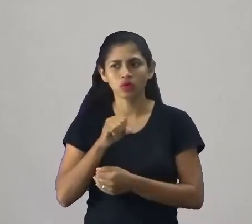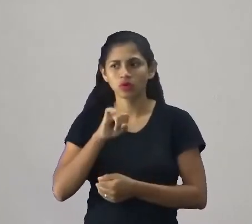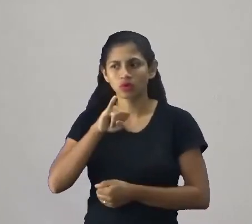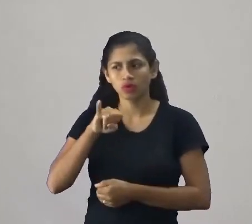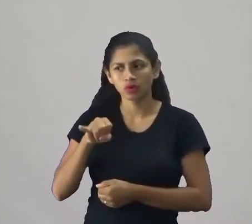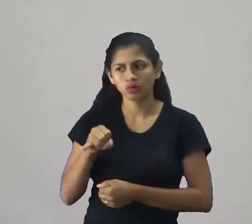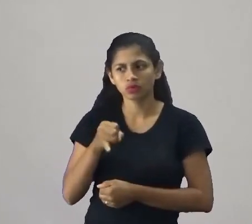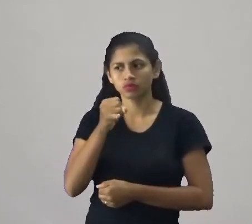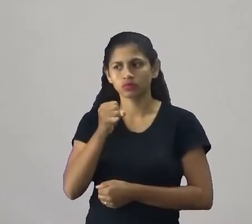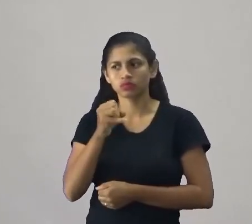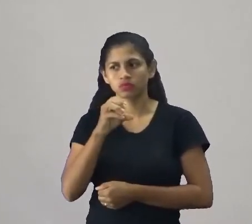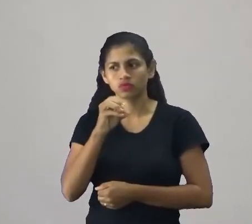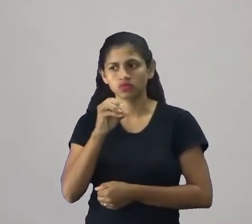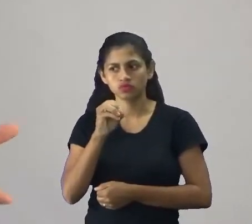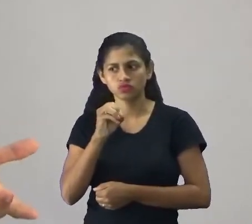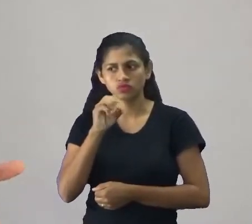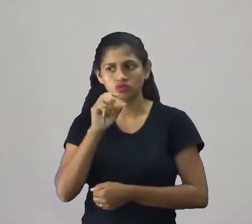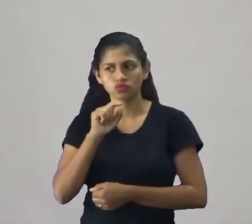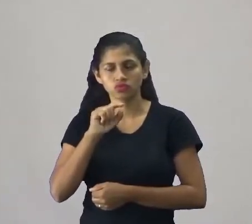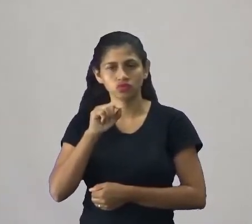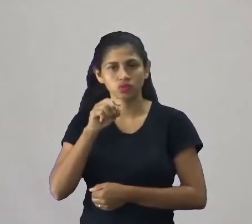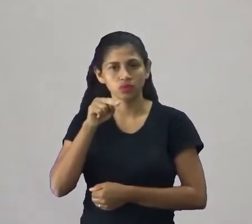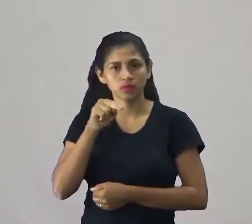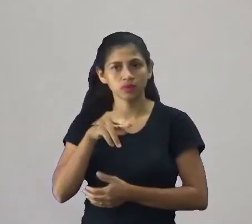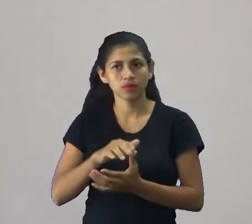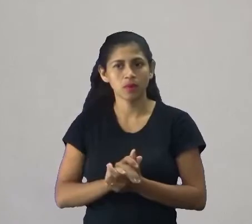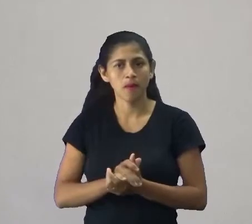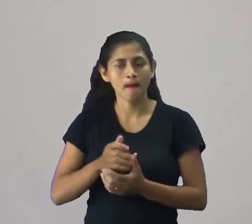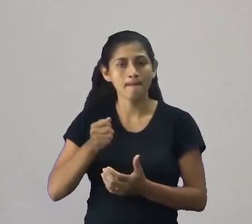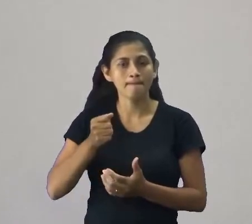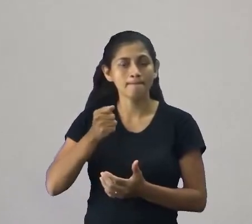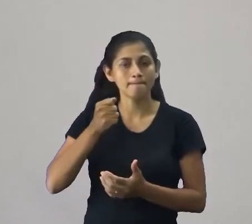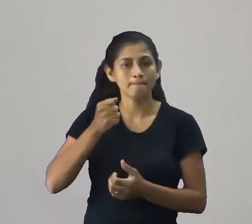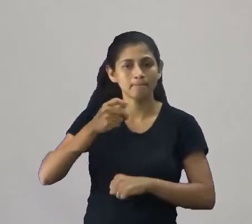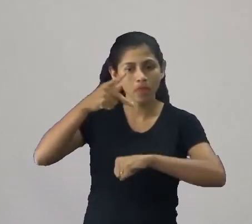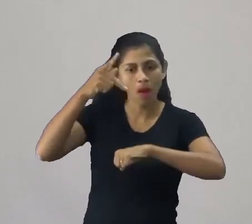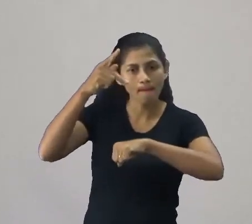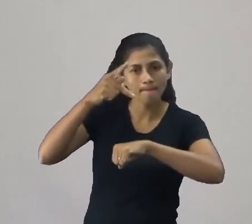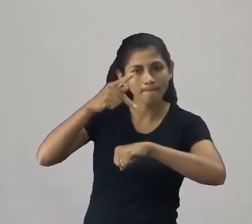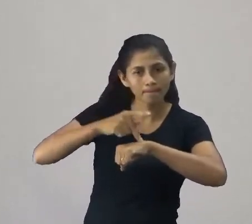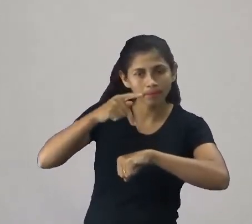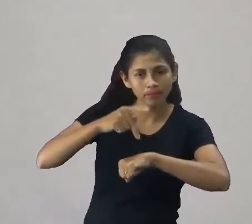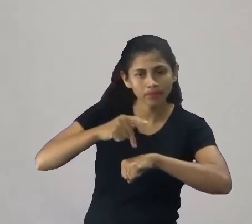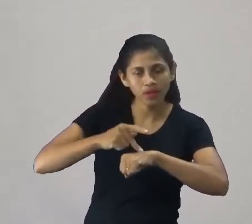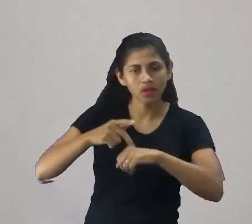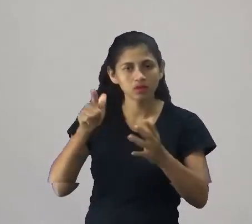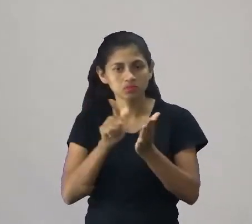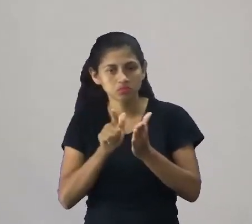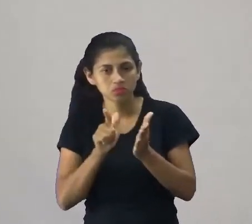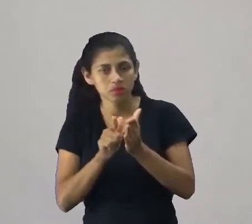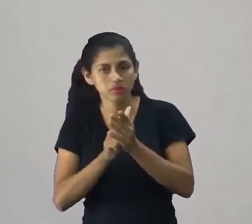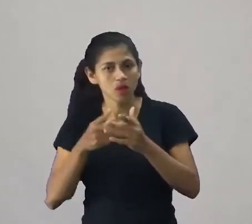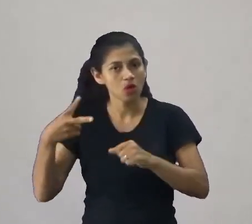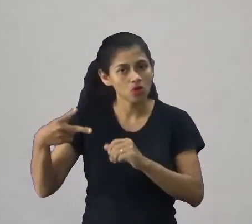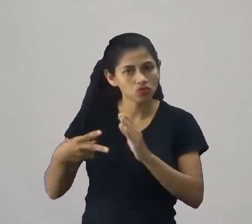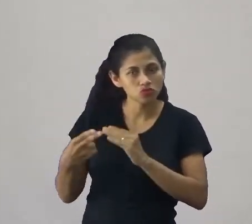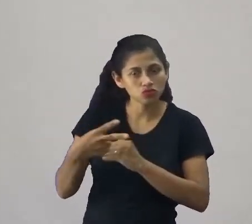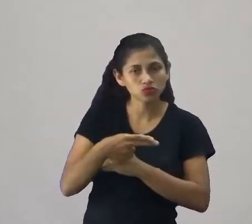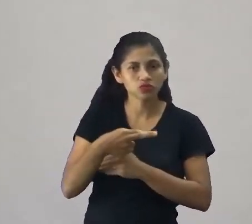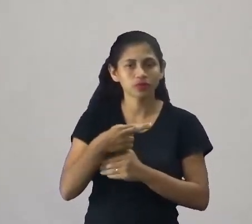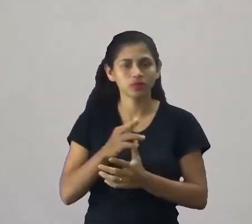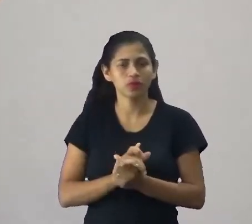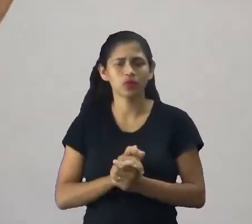todo mundo já brincou de pedra, papel, tesoura. Pedra, papel, tesoura é o mesmo Jockey-Pô. O que a gente está falando aqui? Que